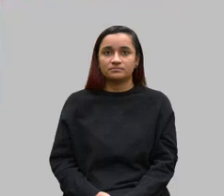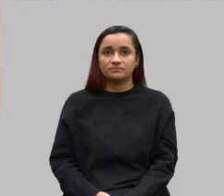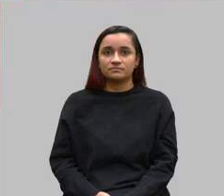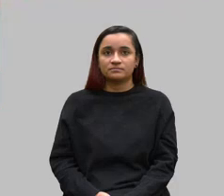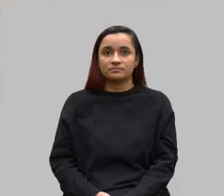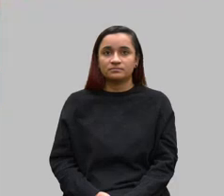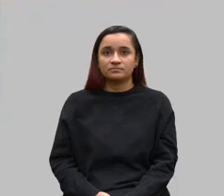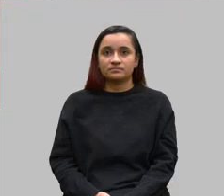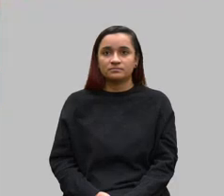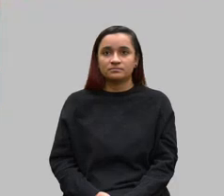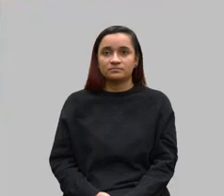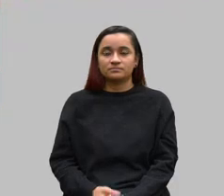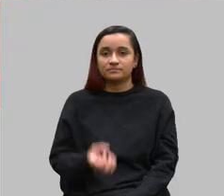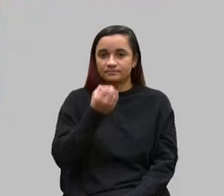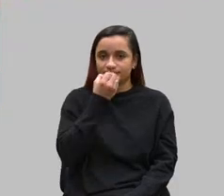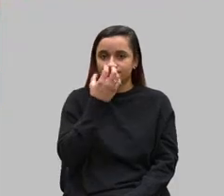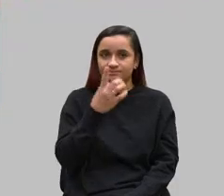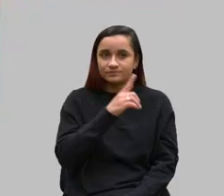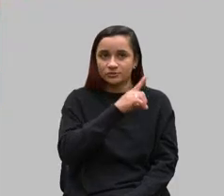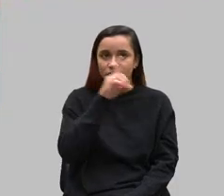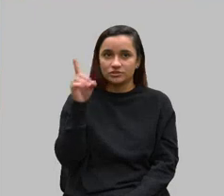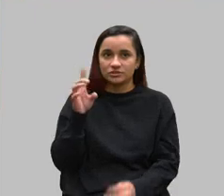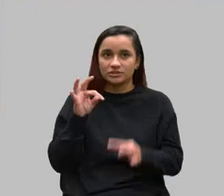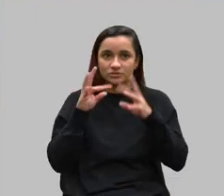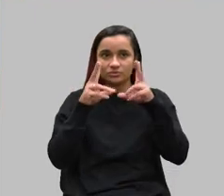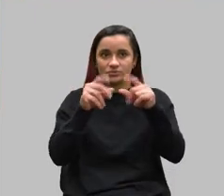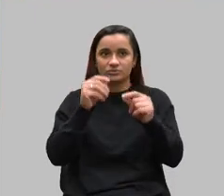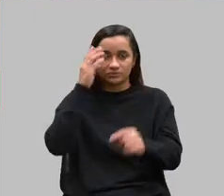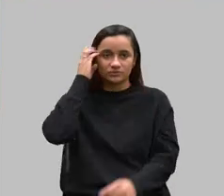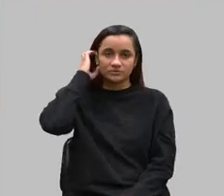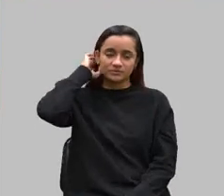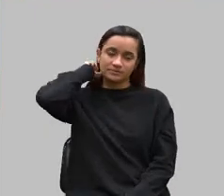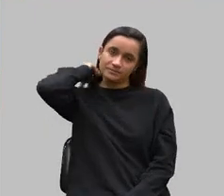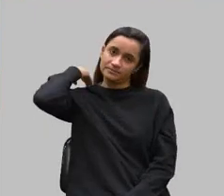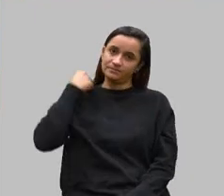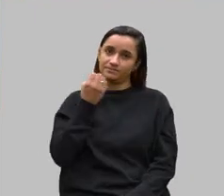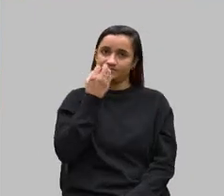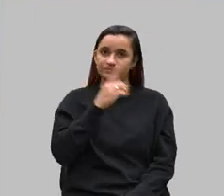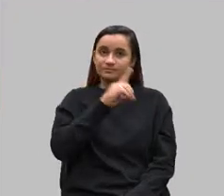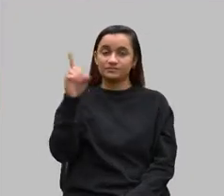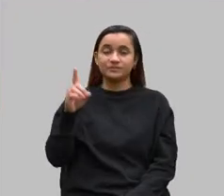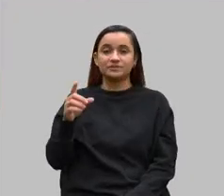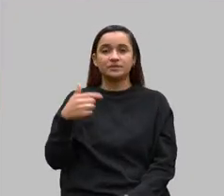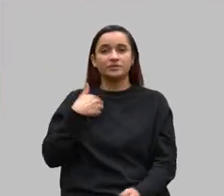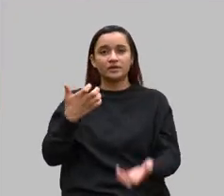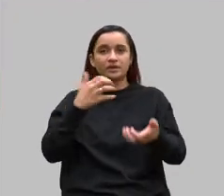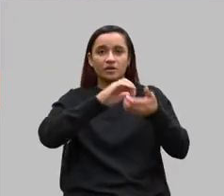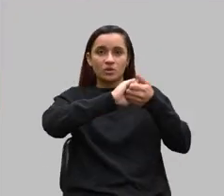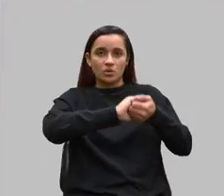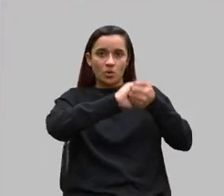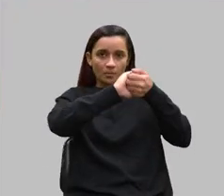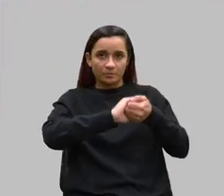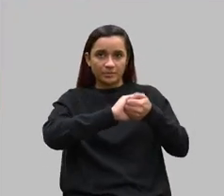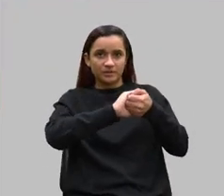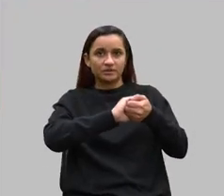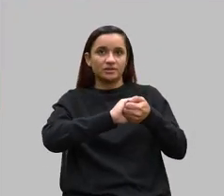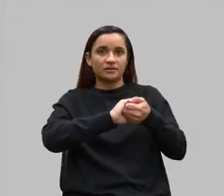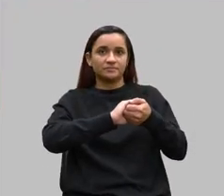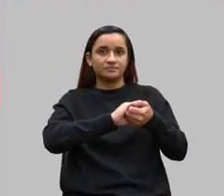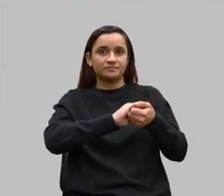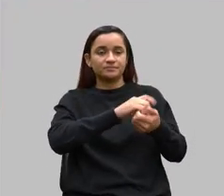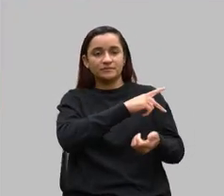Andrade Bom dia a to Bom dia a todos cumprimento a presidente D da